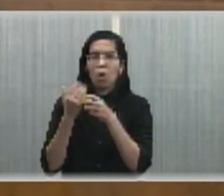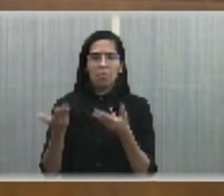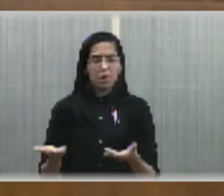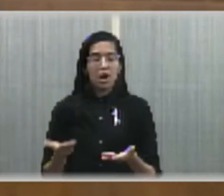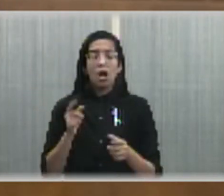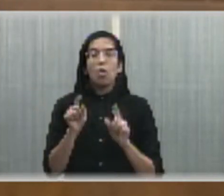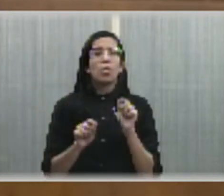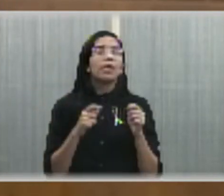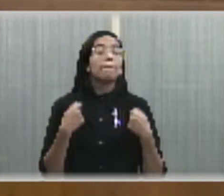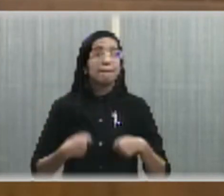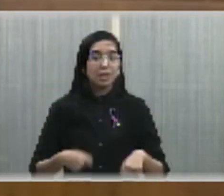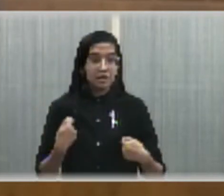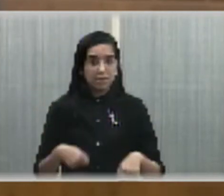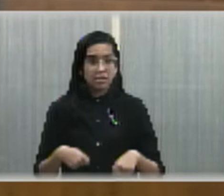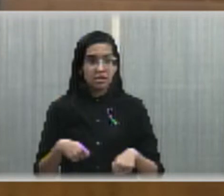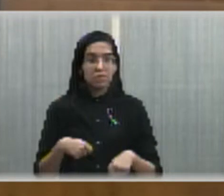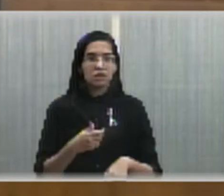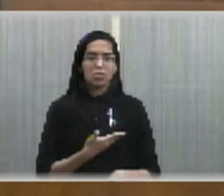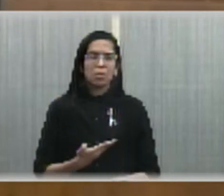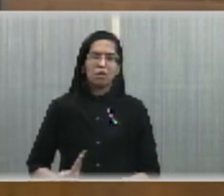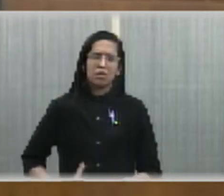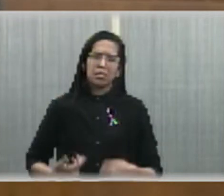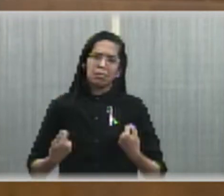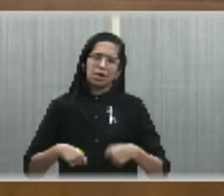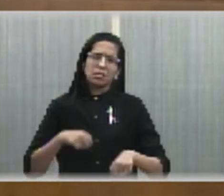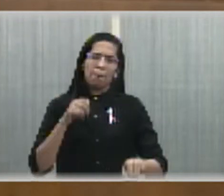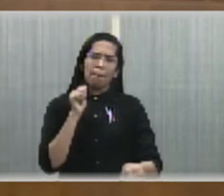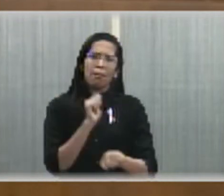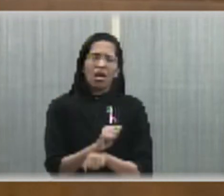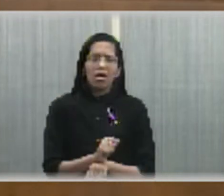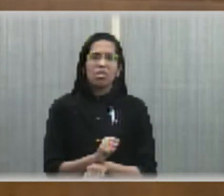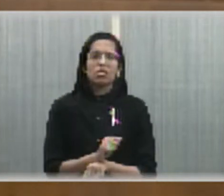precisa? É o governo parar de fazer